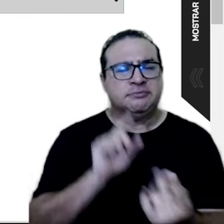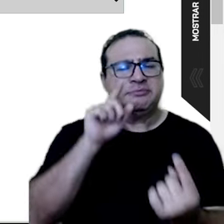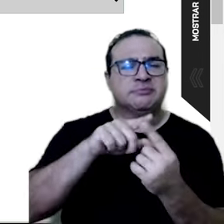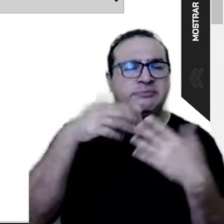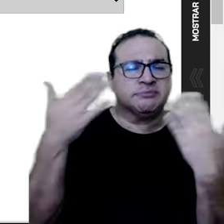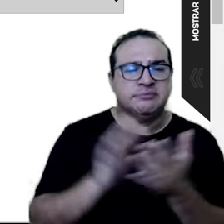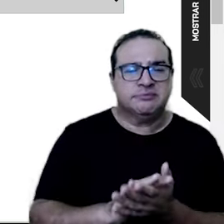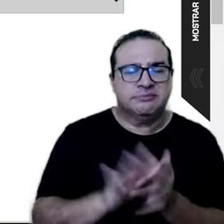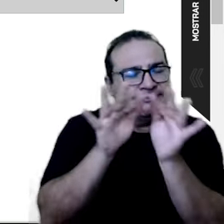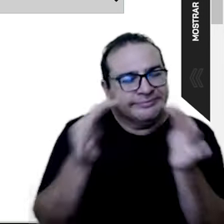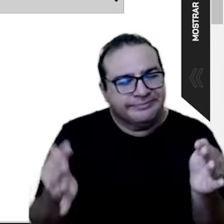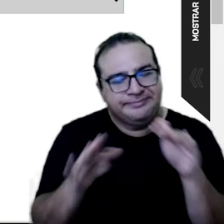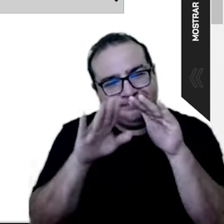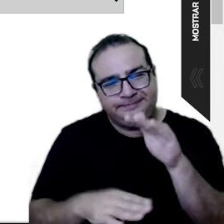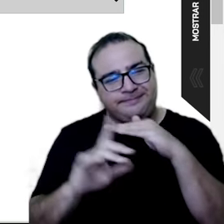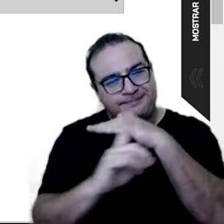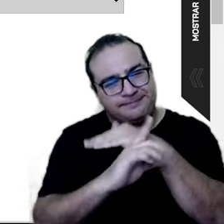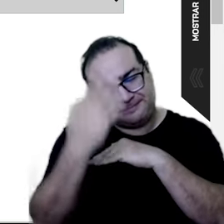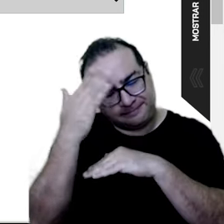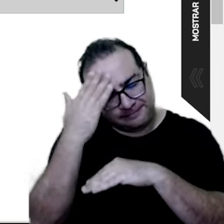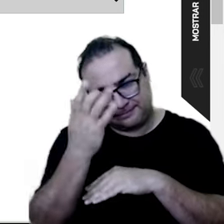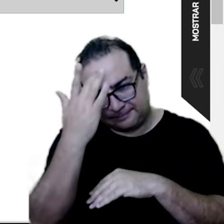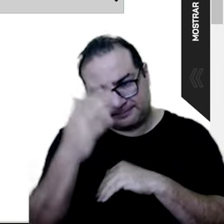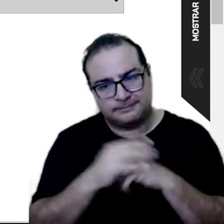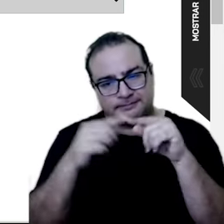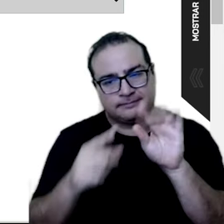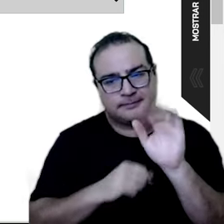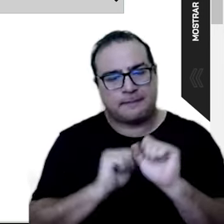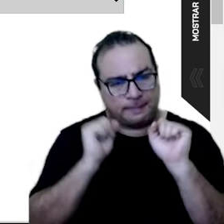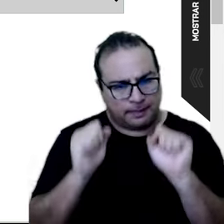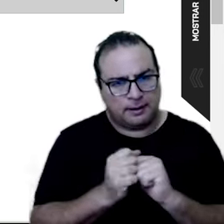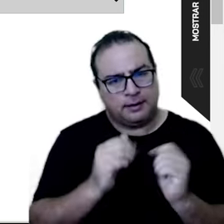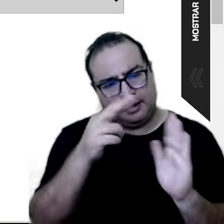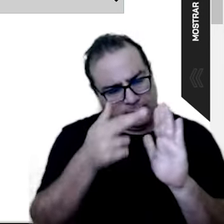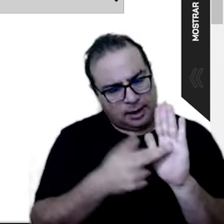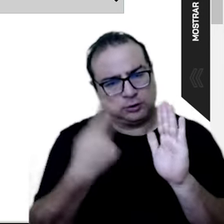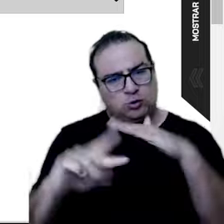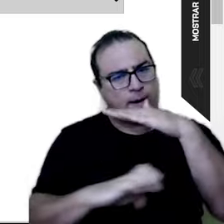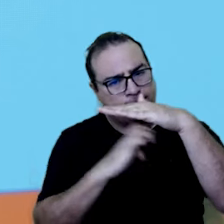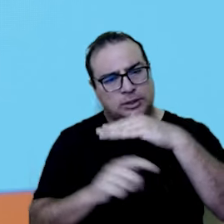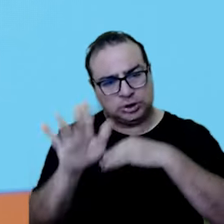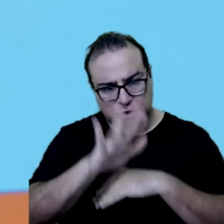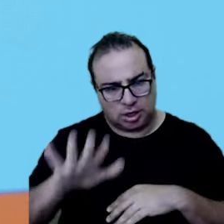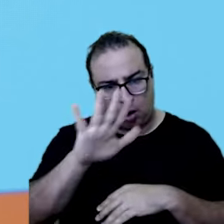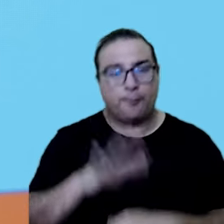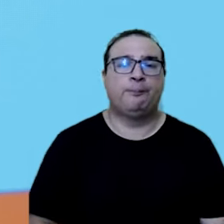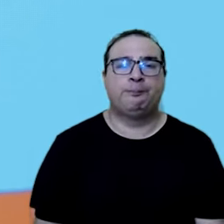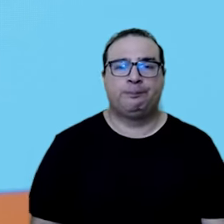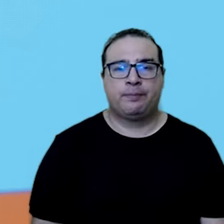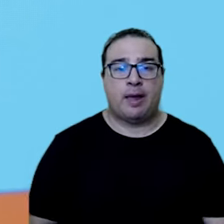intenção aqui é ser bem simples pro cliente nesse sentido falou ó a matriz fiscal ela pode seguir a regra da tua empresa de uma forma